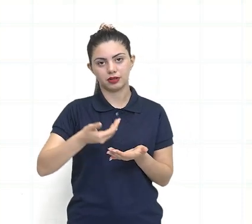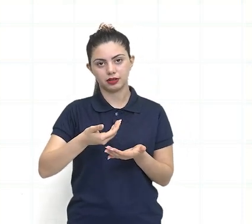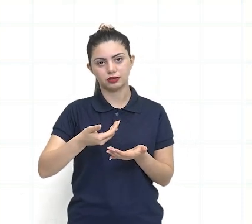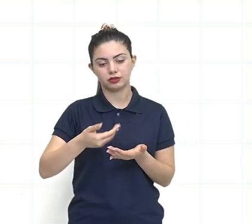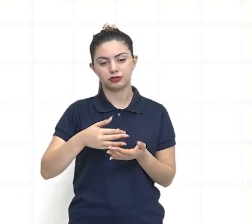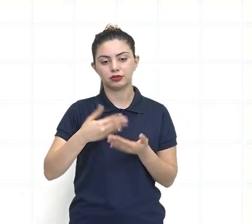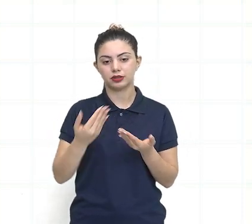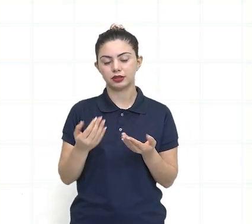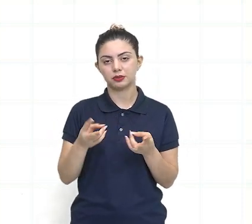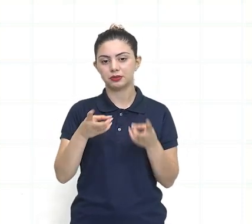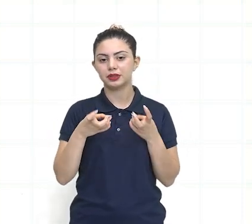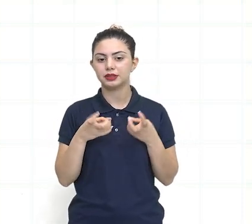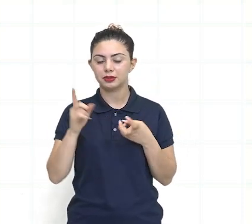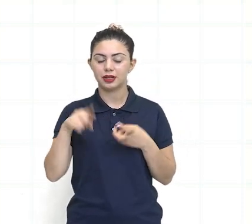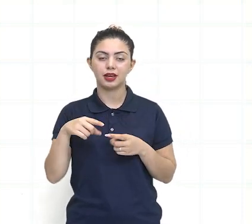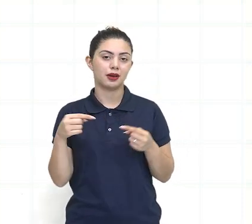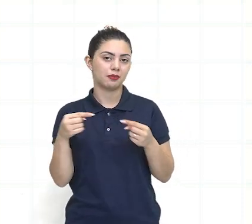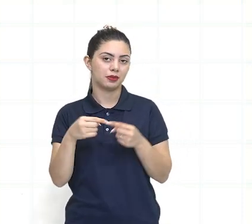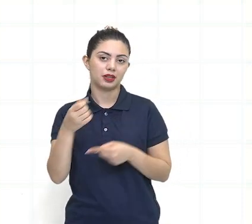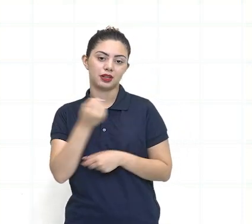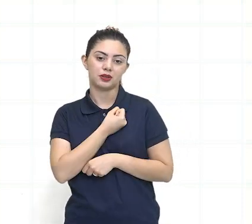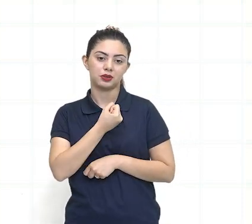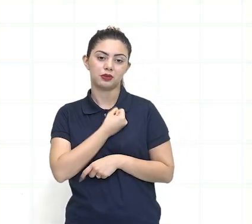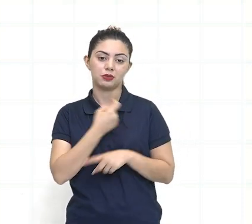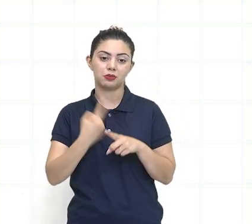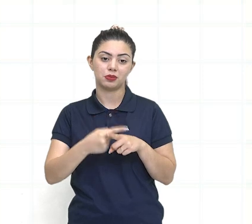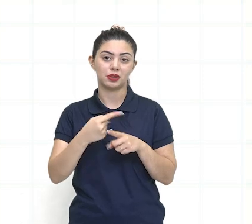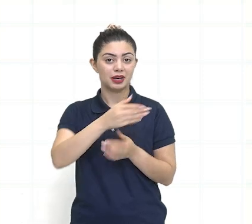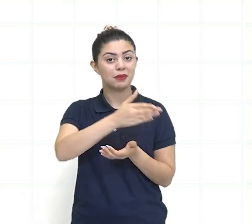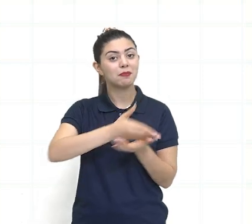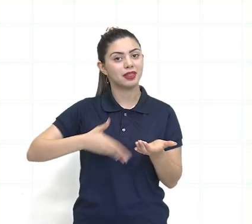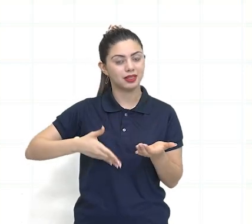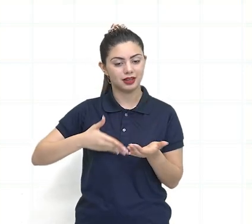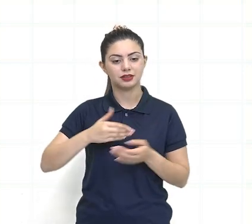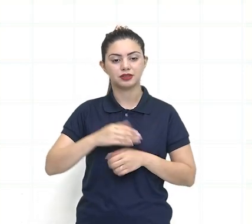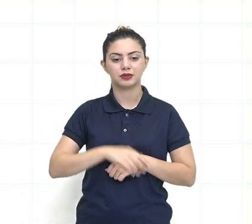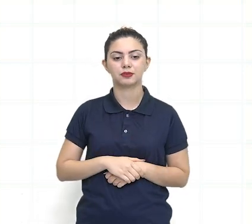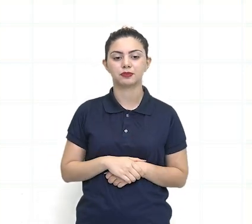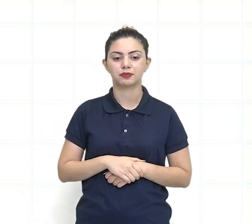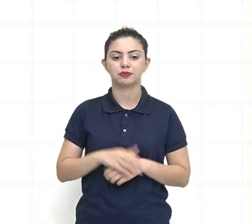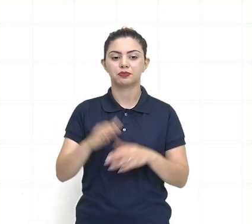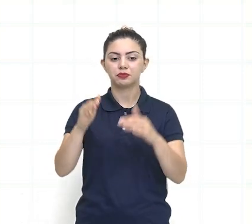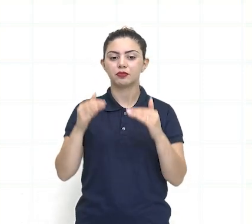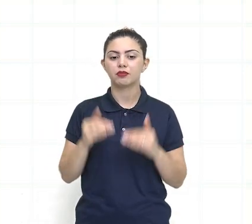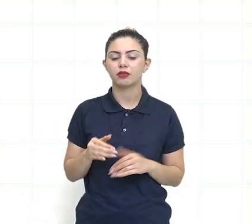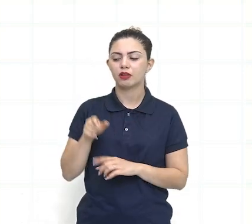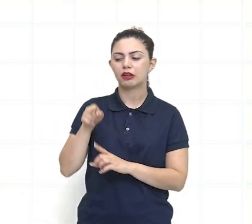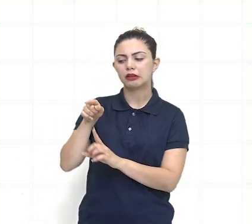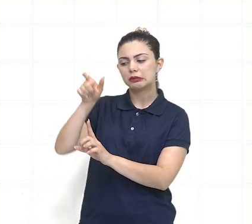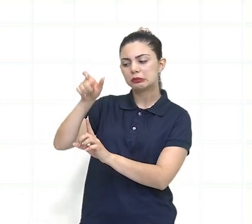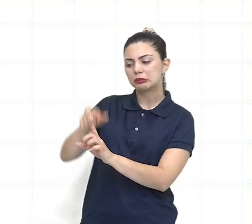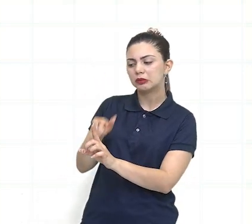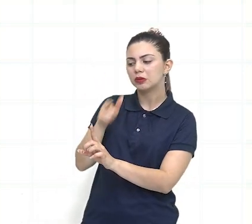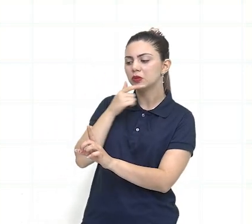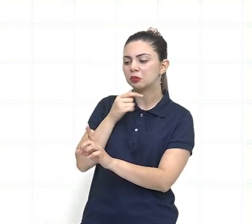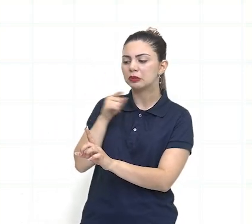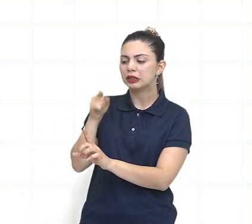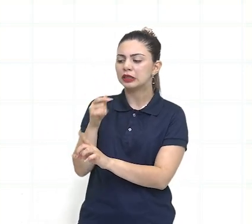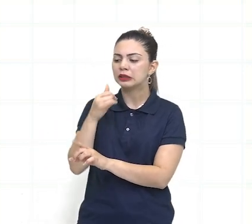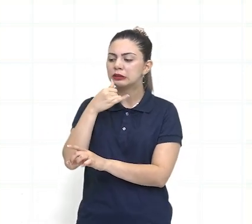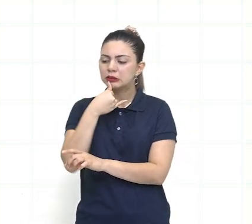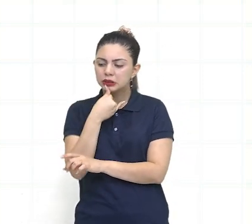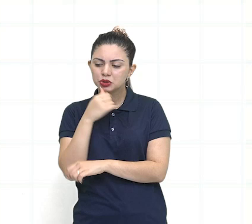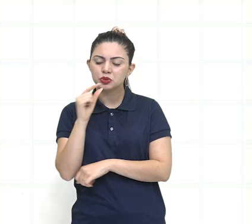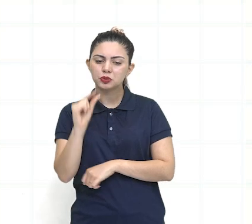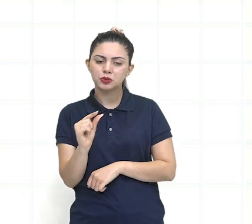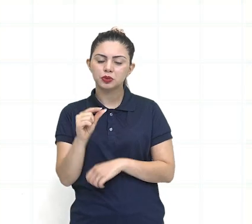aqui ele realmente é numeral, porque está se falando da metade. E quando eu digo ele ficou meio triste,